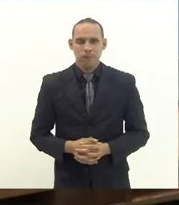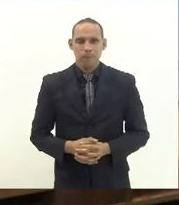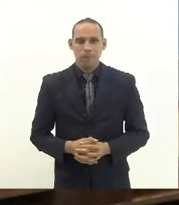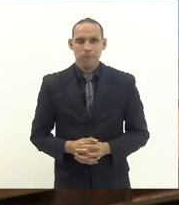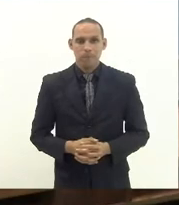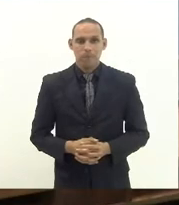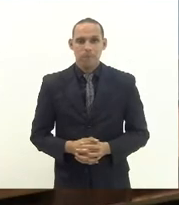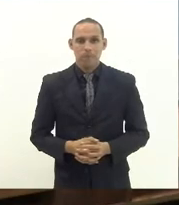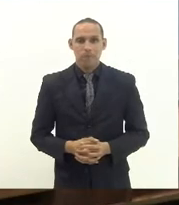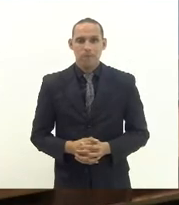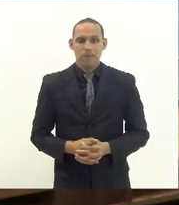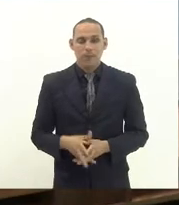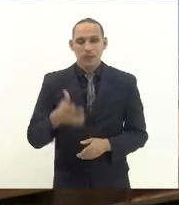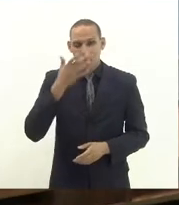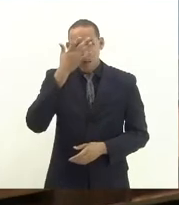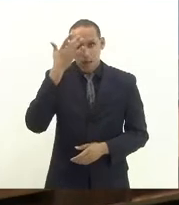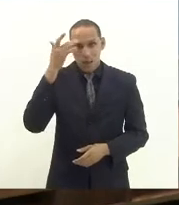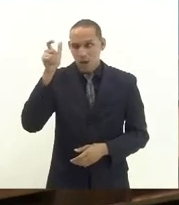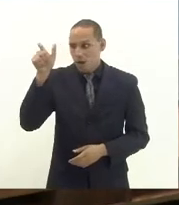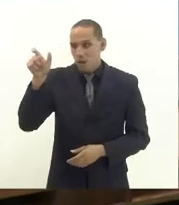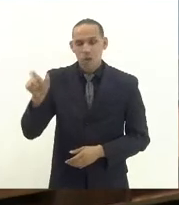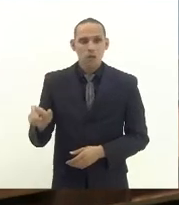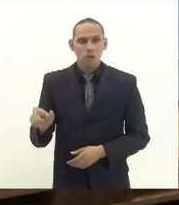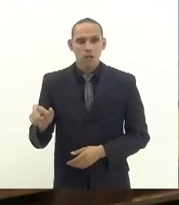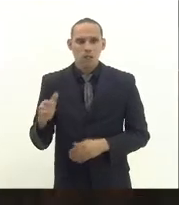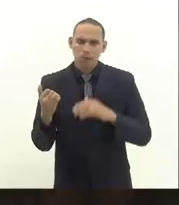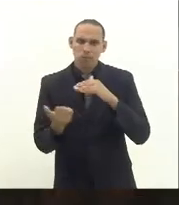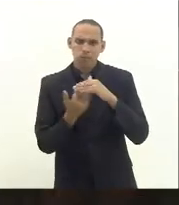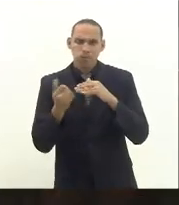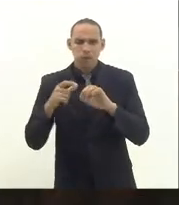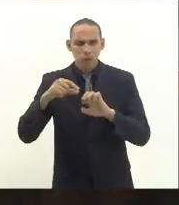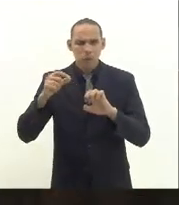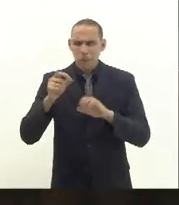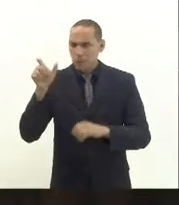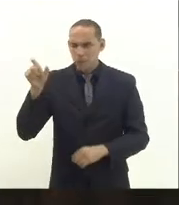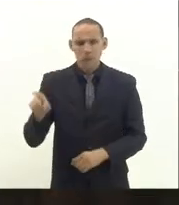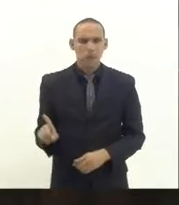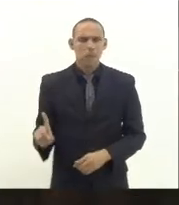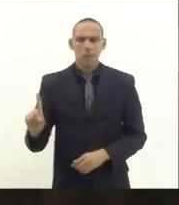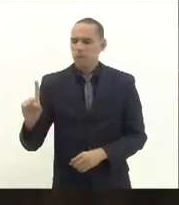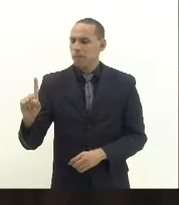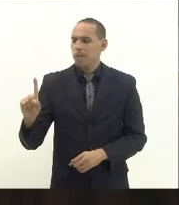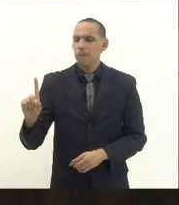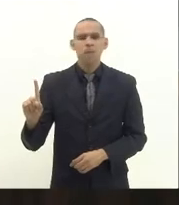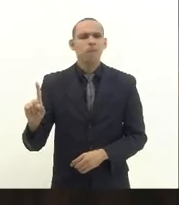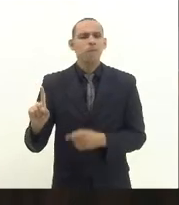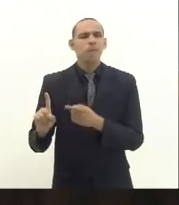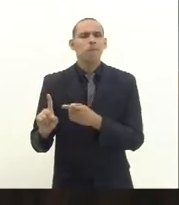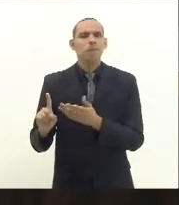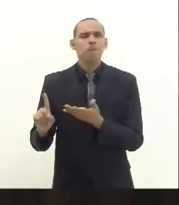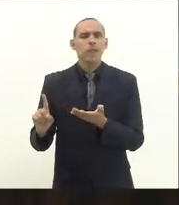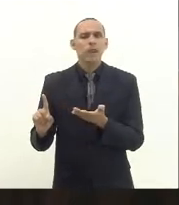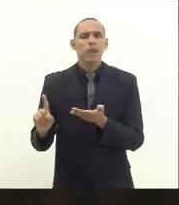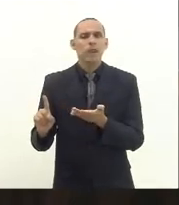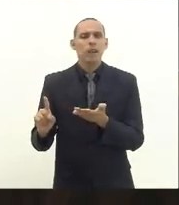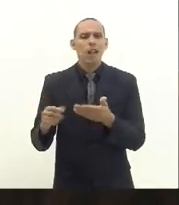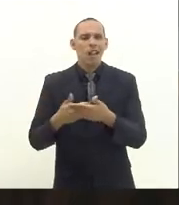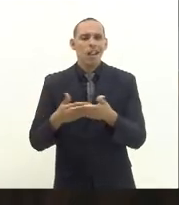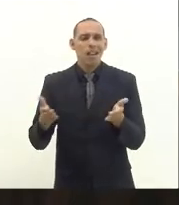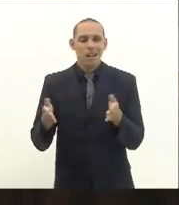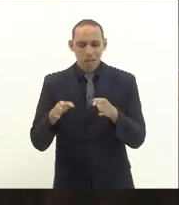e o sujeito lá um empresário é que faz